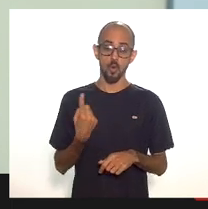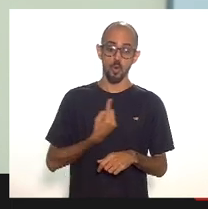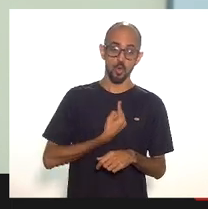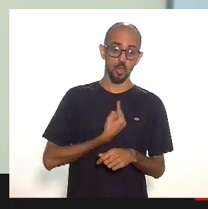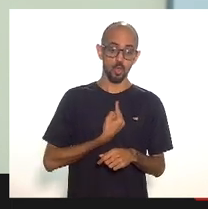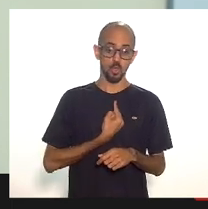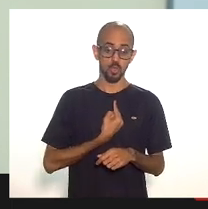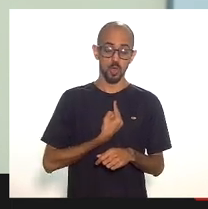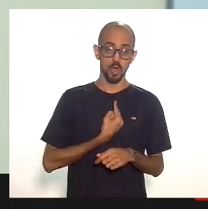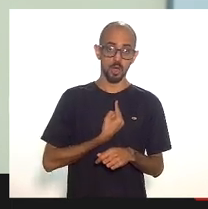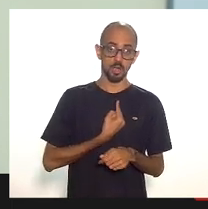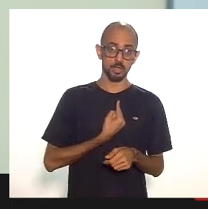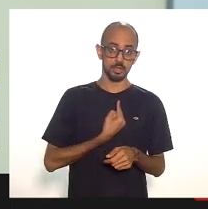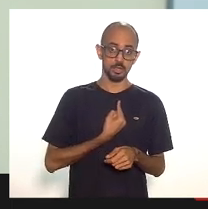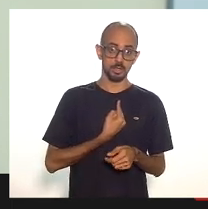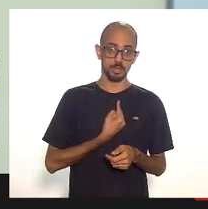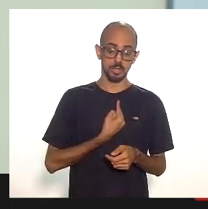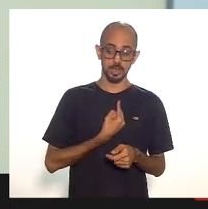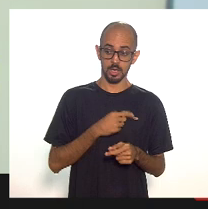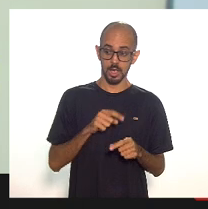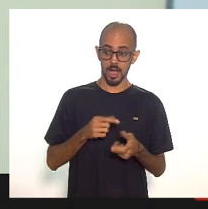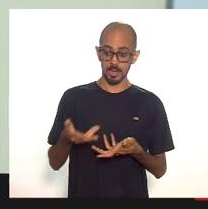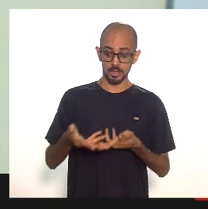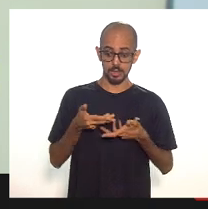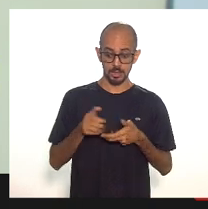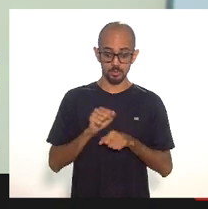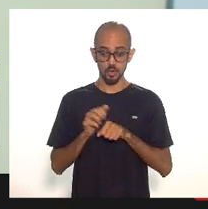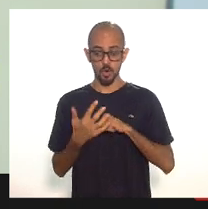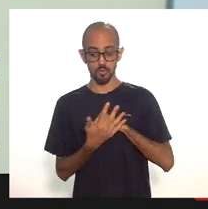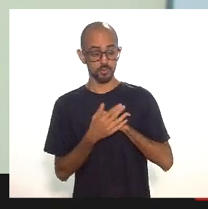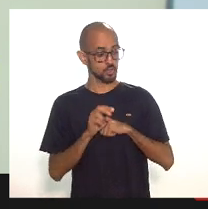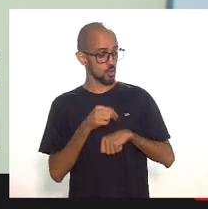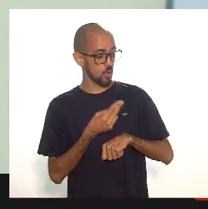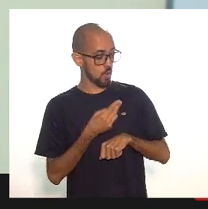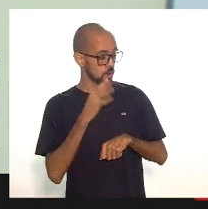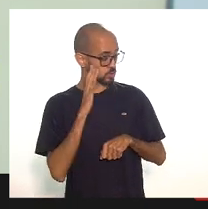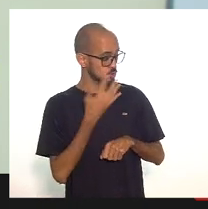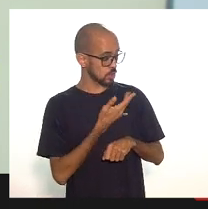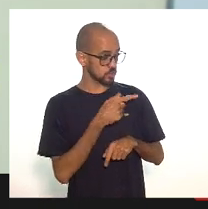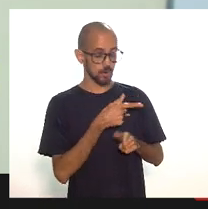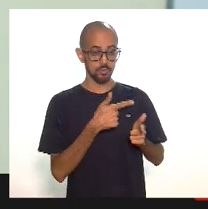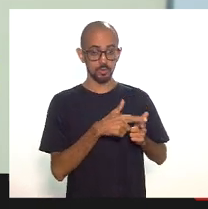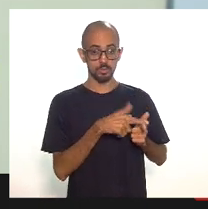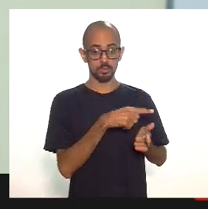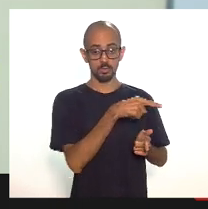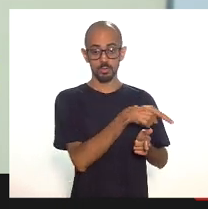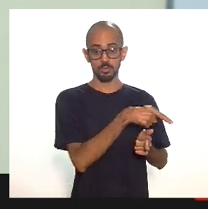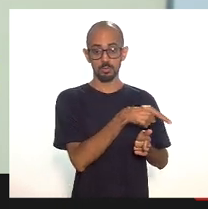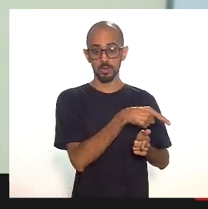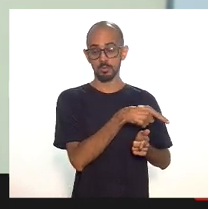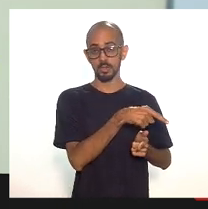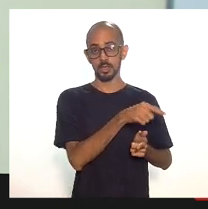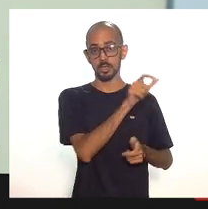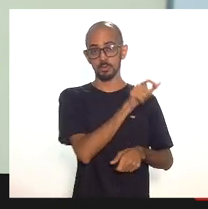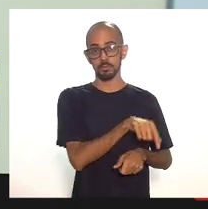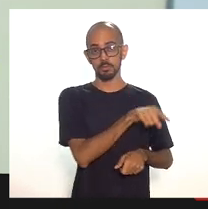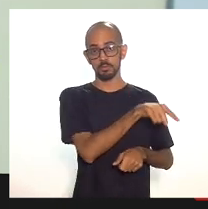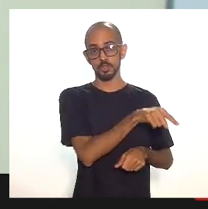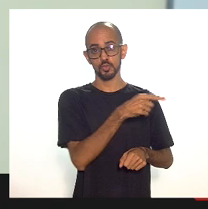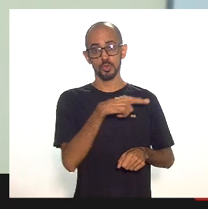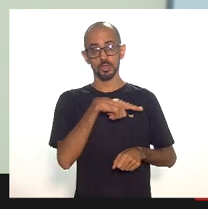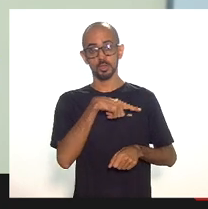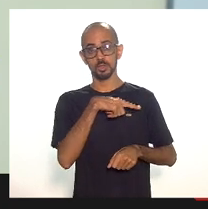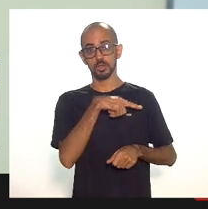Ou a gente destina recursos humanos para atender o Covid, ou nós já destinamos recursos humanos para